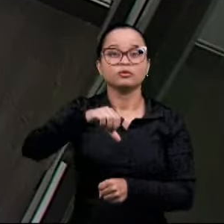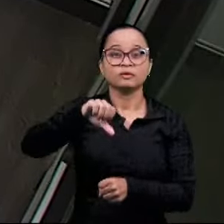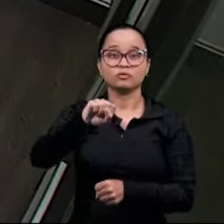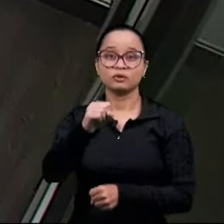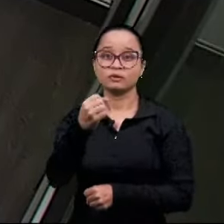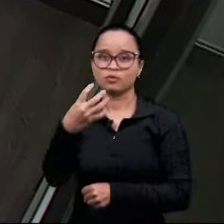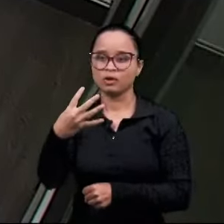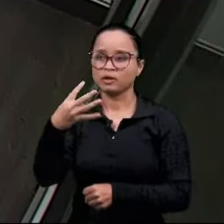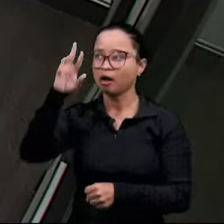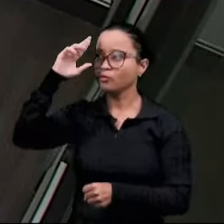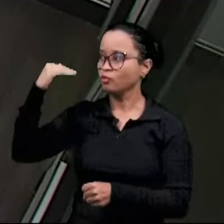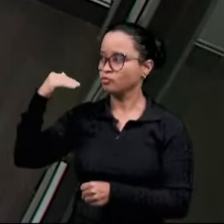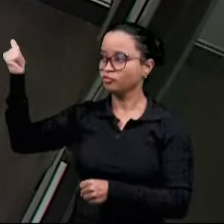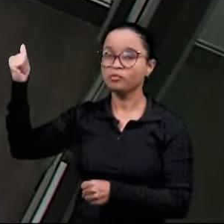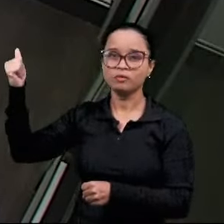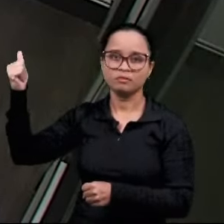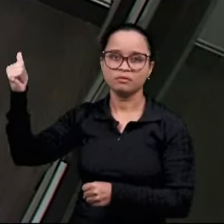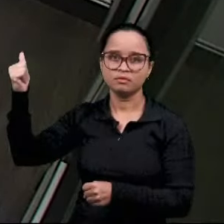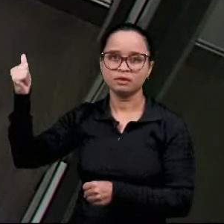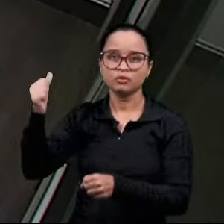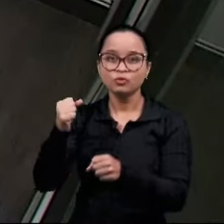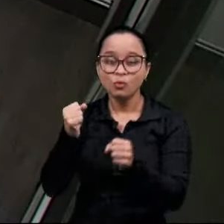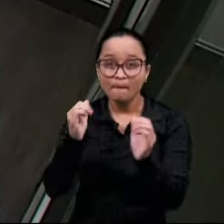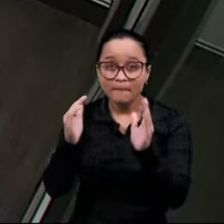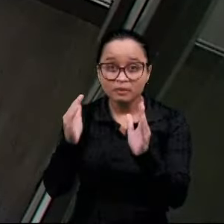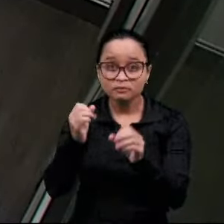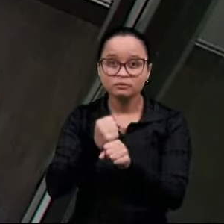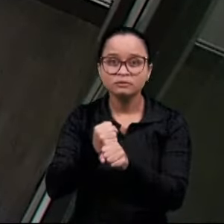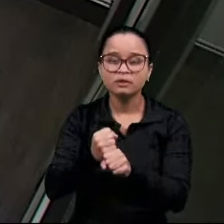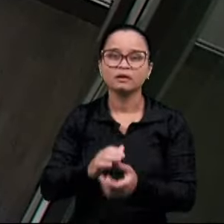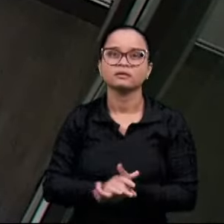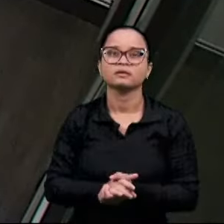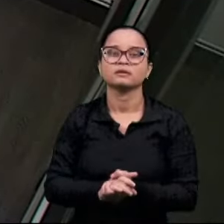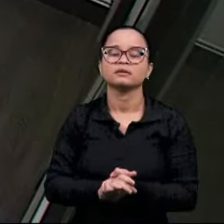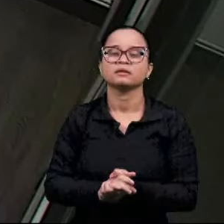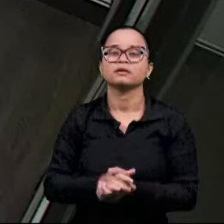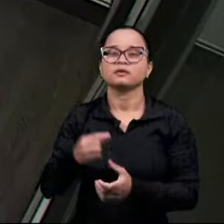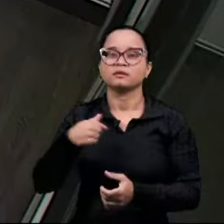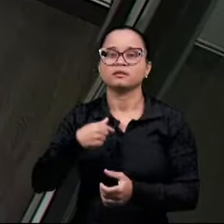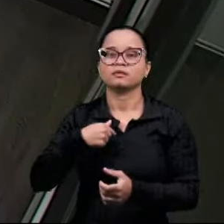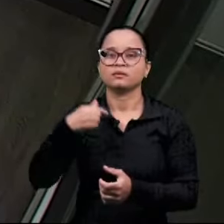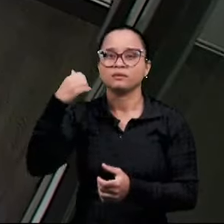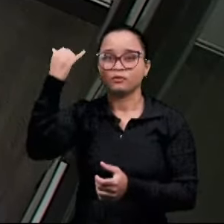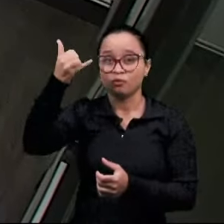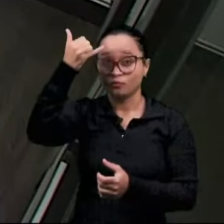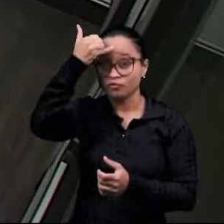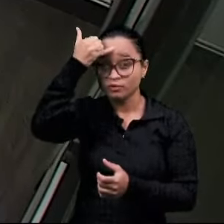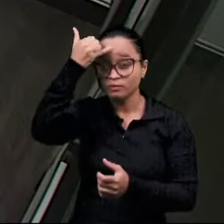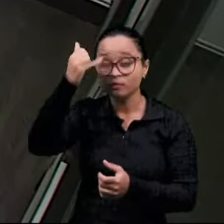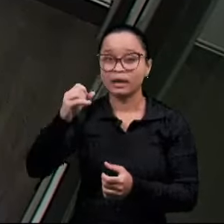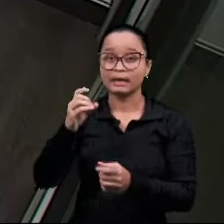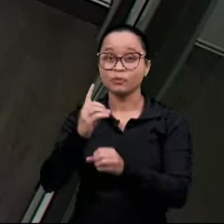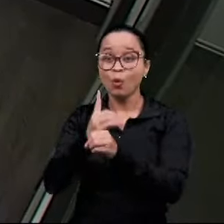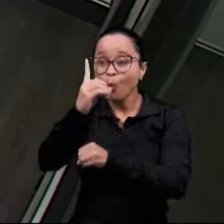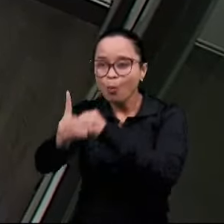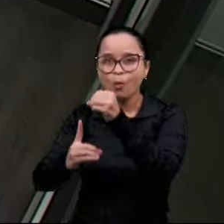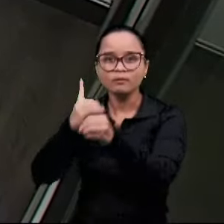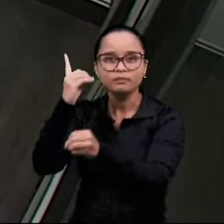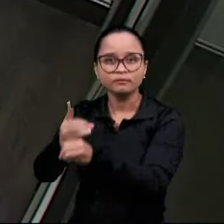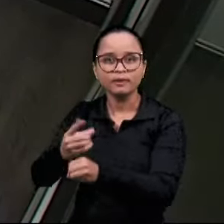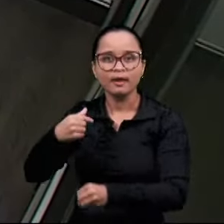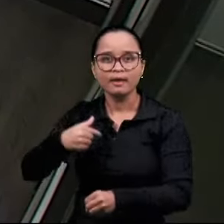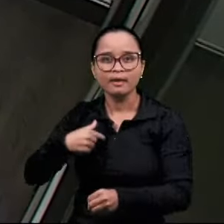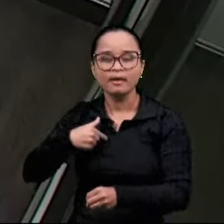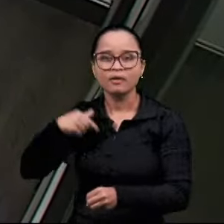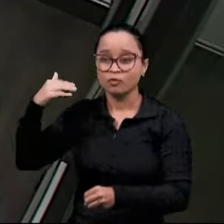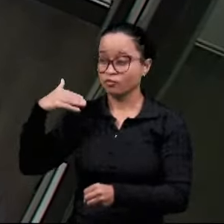chamou. E no mesmo ano, então? No mesmo ano eu fui ungido e um ano depois eu fui ordenado. Exatamente. Pastor, o senhor